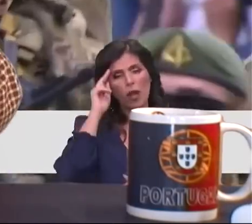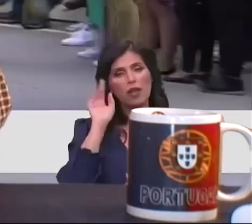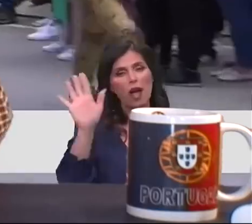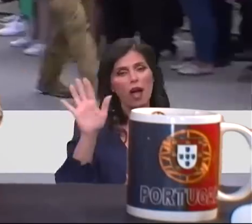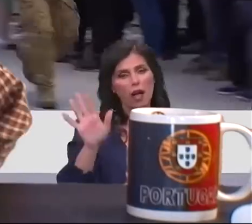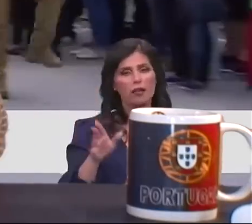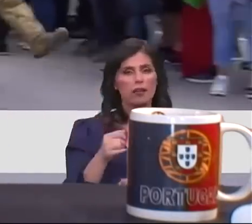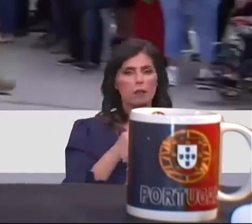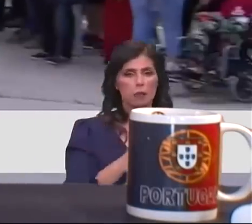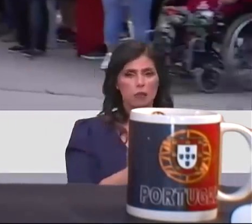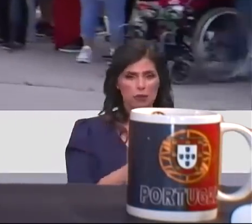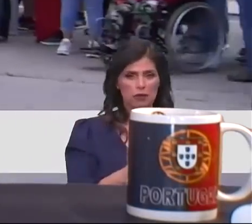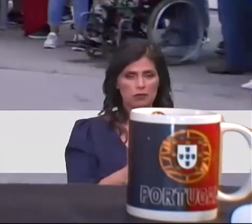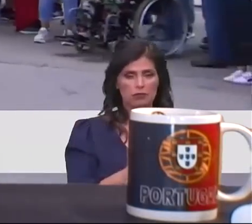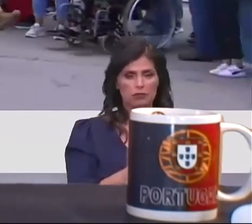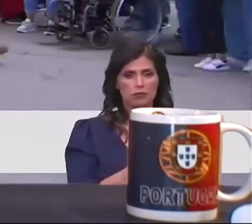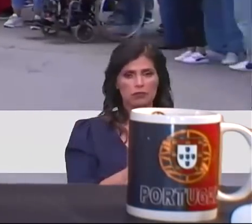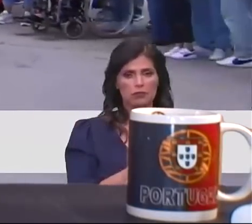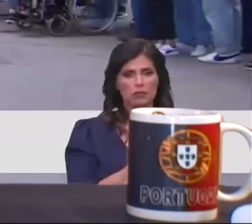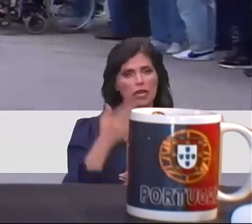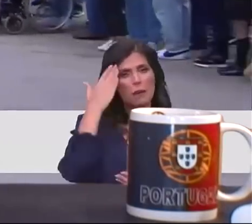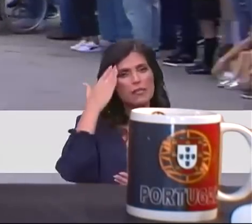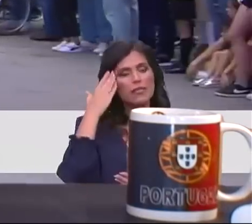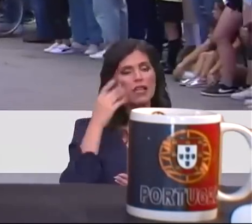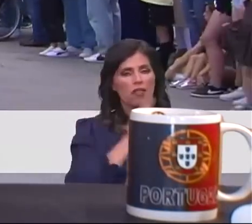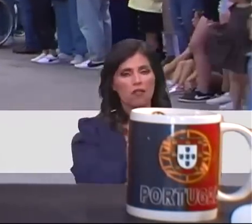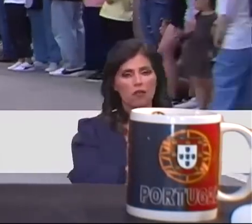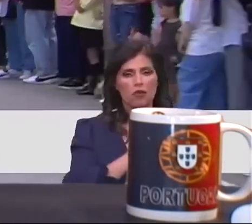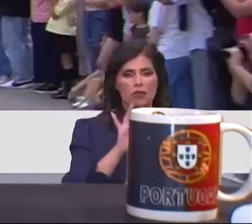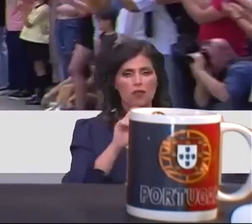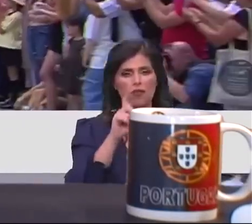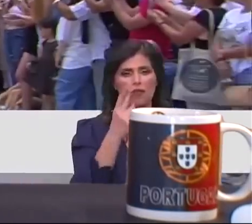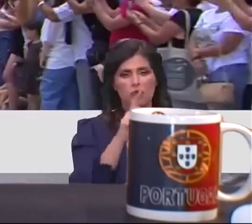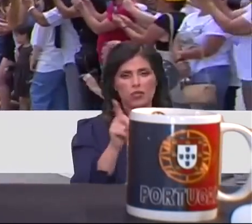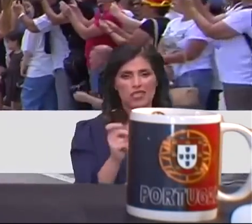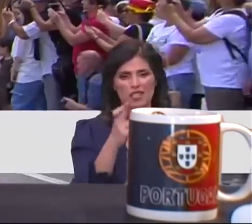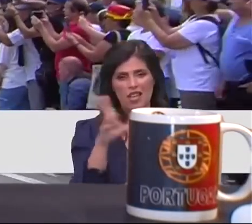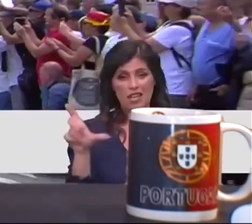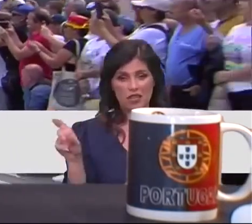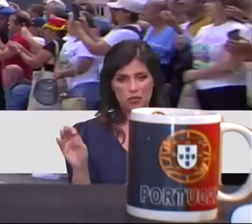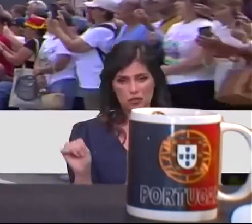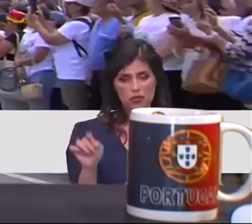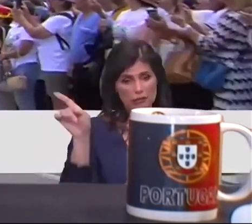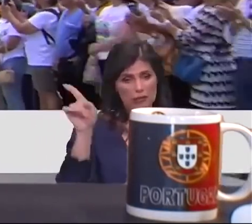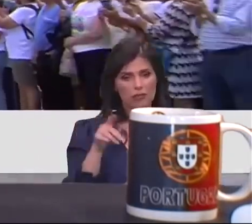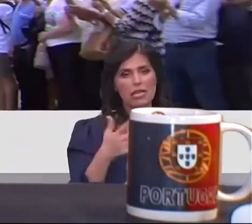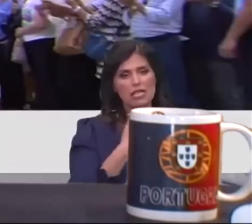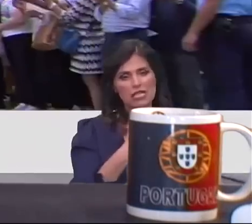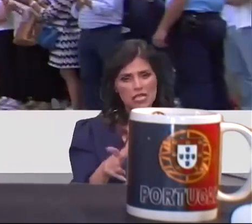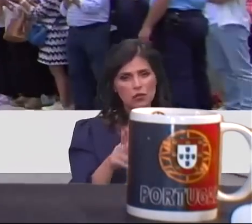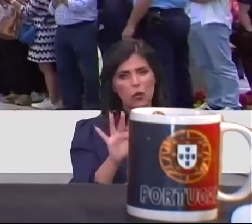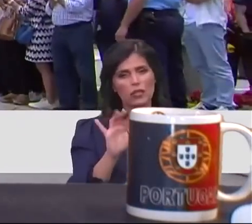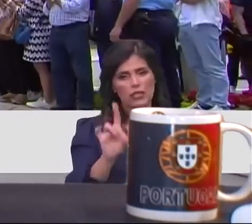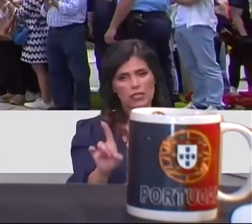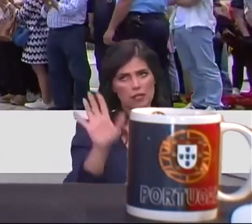equipados Tropas de Elite a marchar mas meia dúzia quer dizer isso é que são as nossas forças armadas Ainda